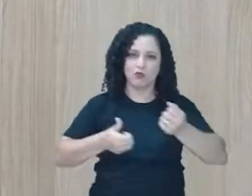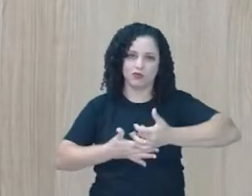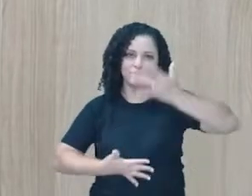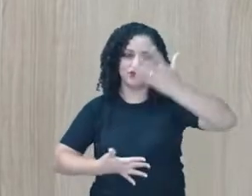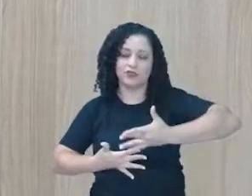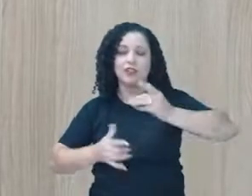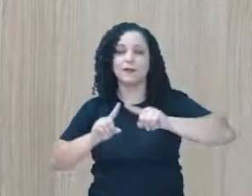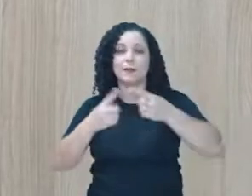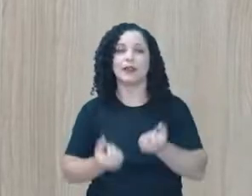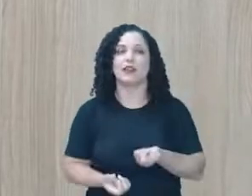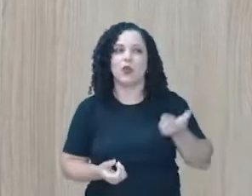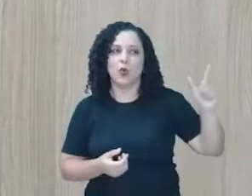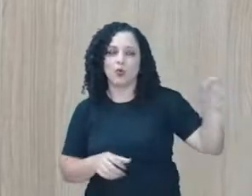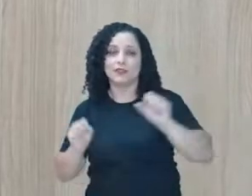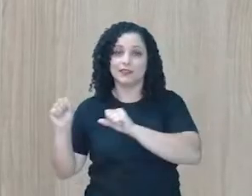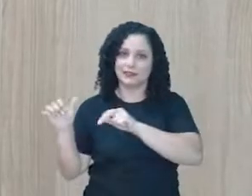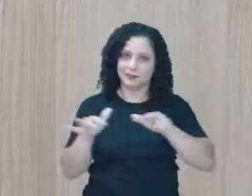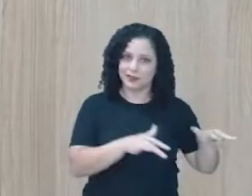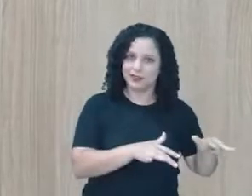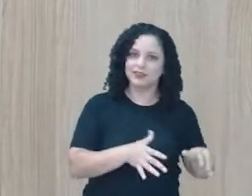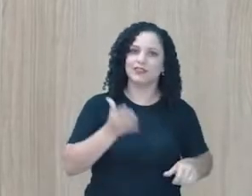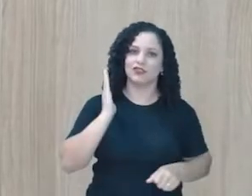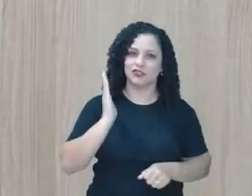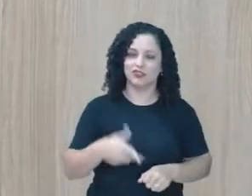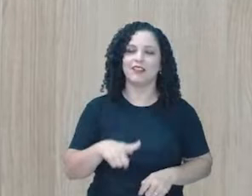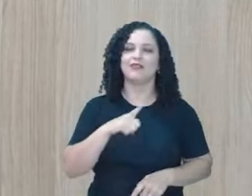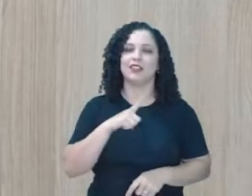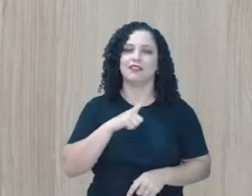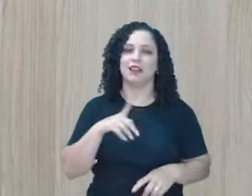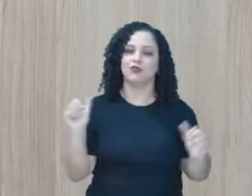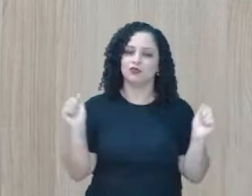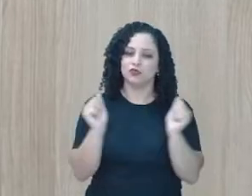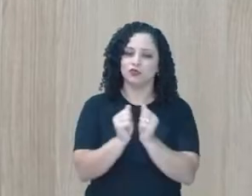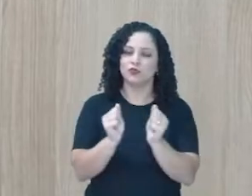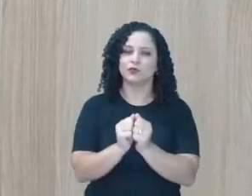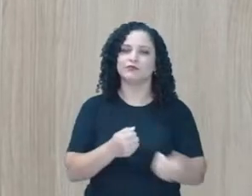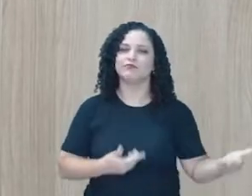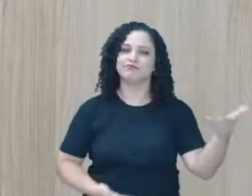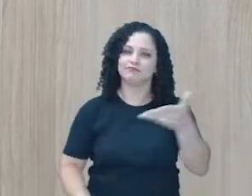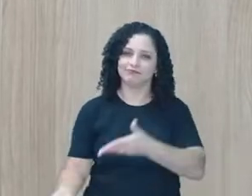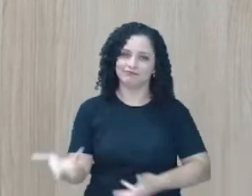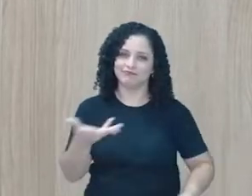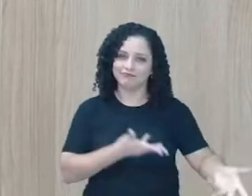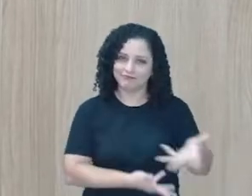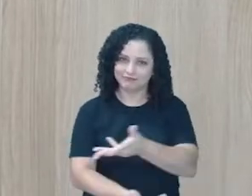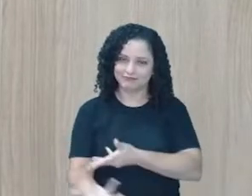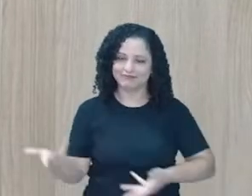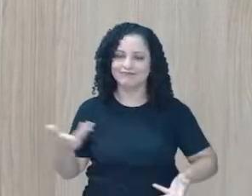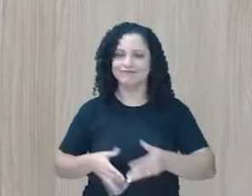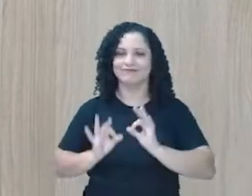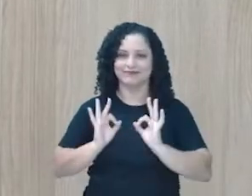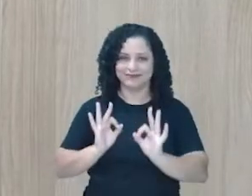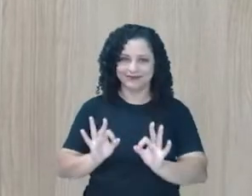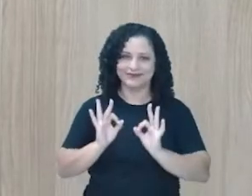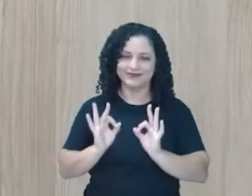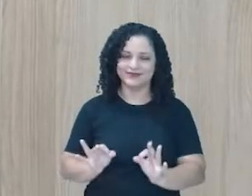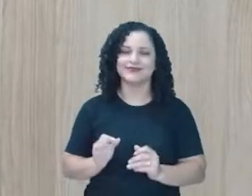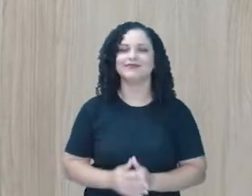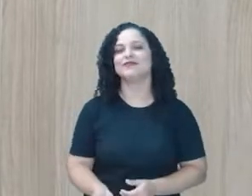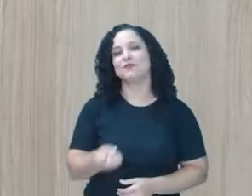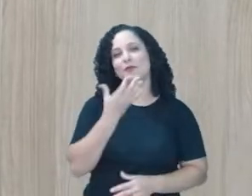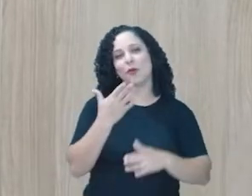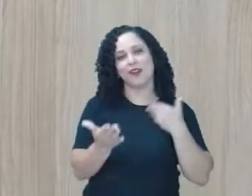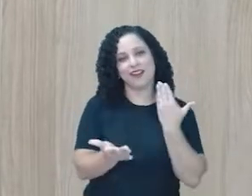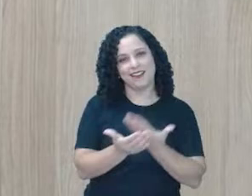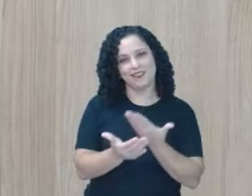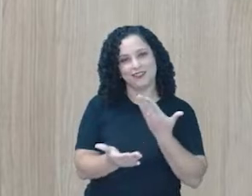na próxima semana a gente já vai estar aí junto com vocês para poder interagir aqui no chat, tá bom? Então,